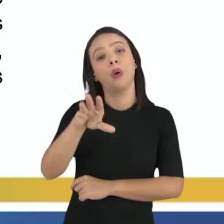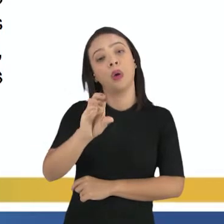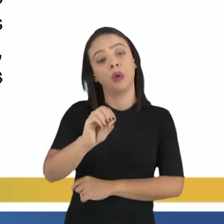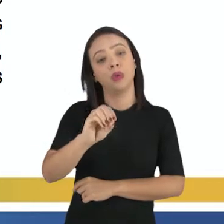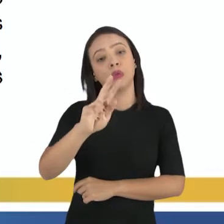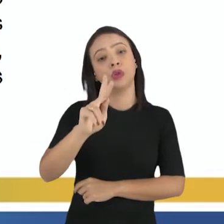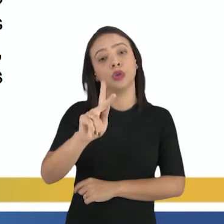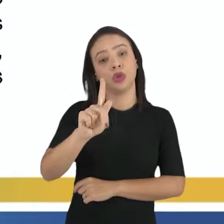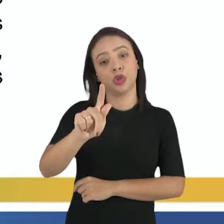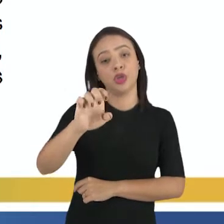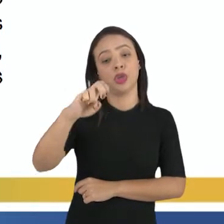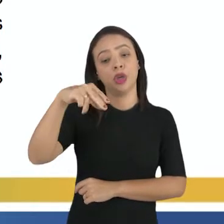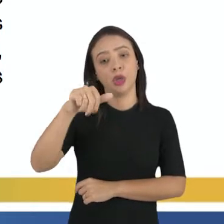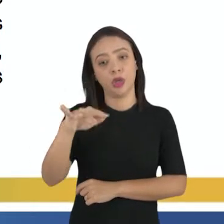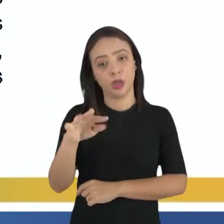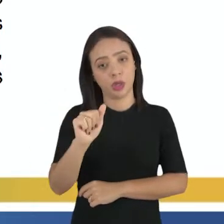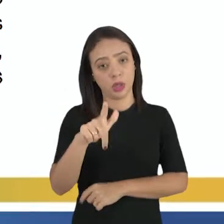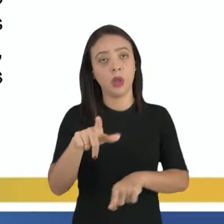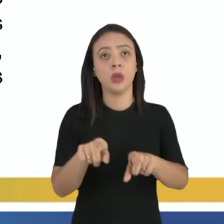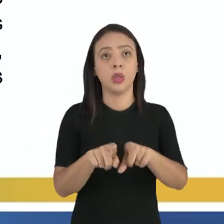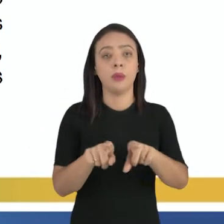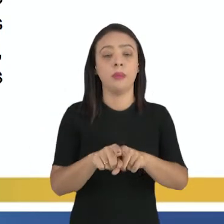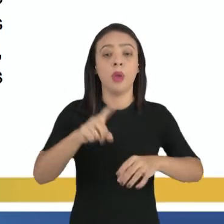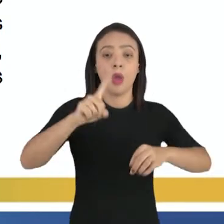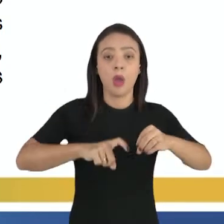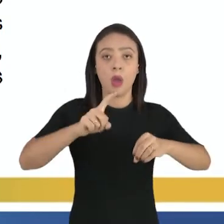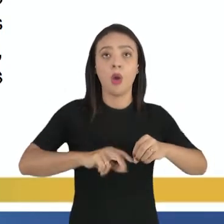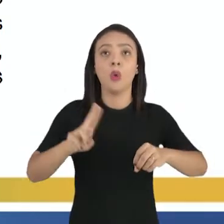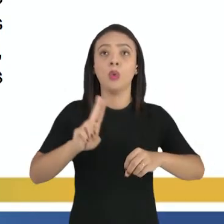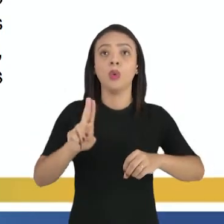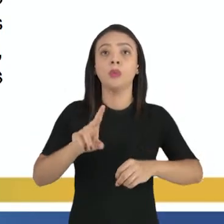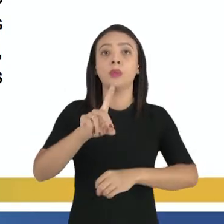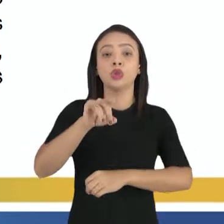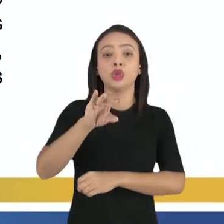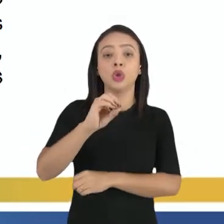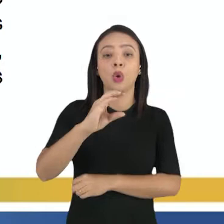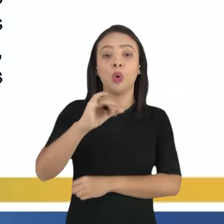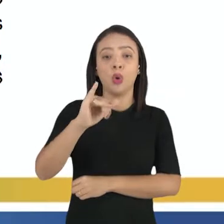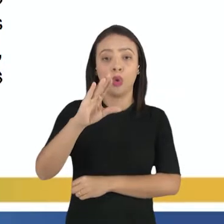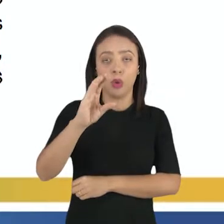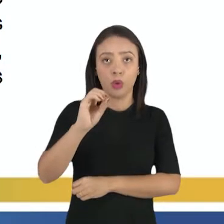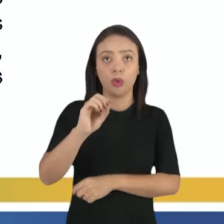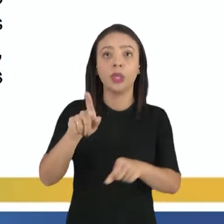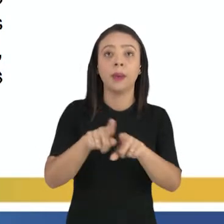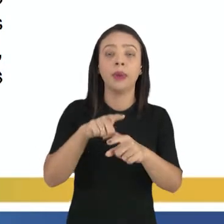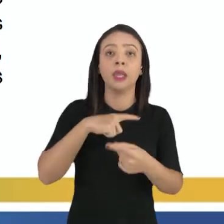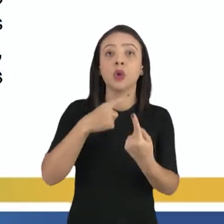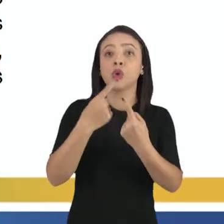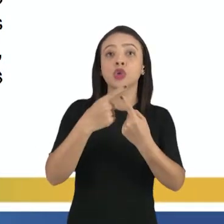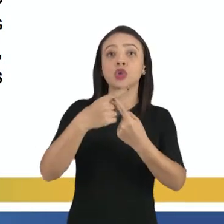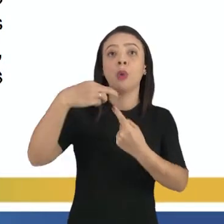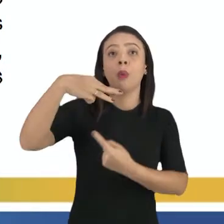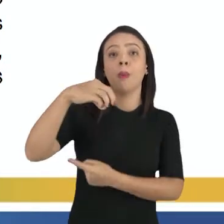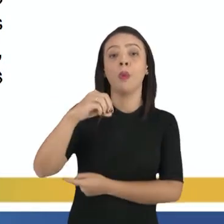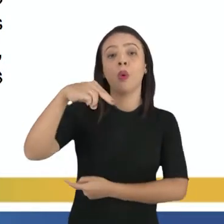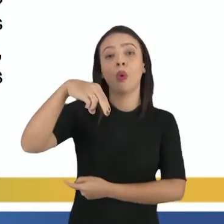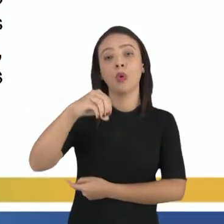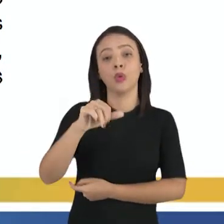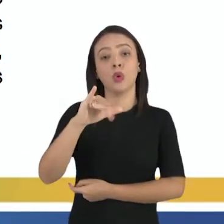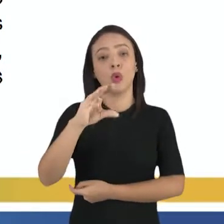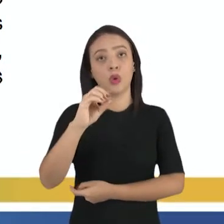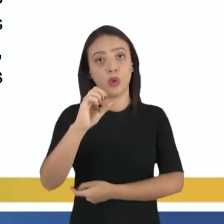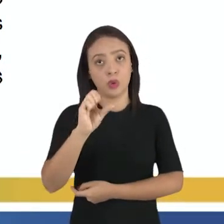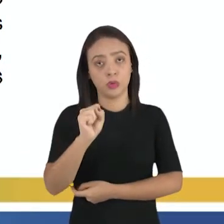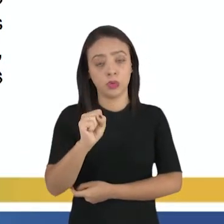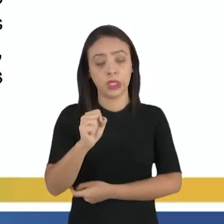esses indivíduos, eles vão ser chamados de dioicos. Nas espécies monóicas, ou seja, nas espécies que